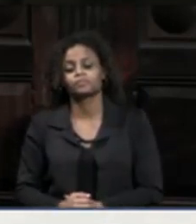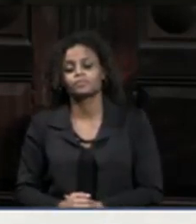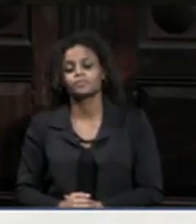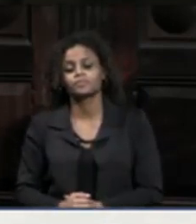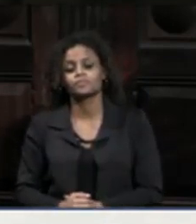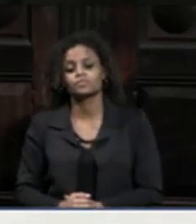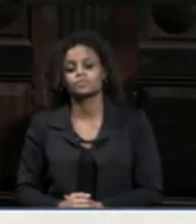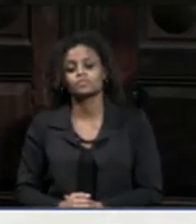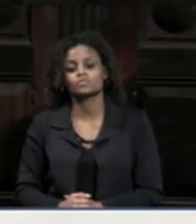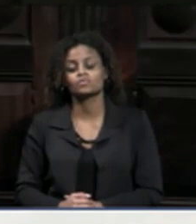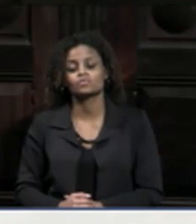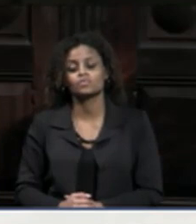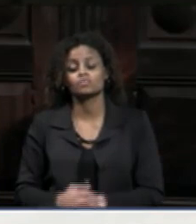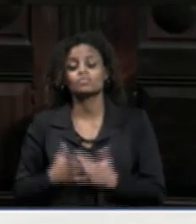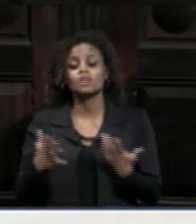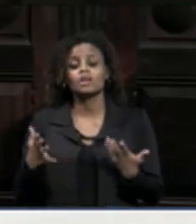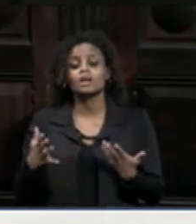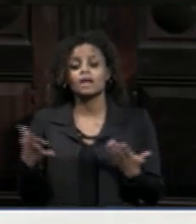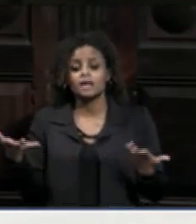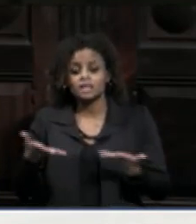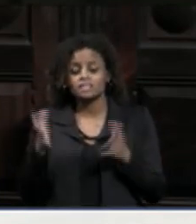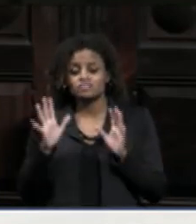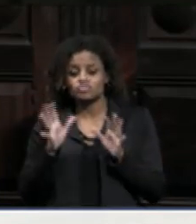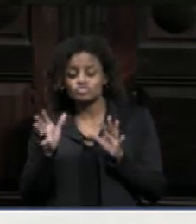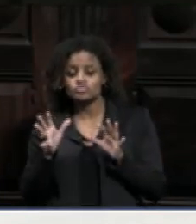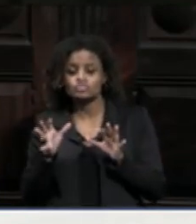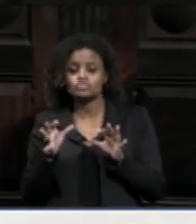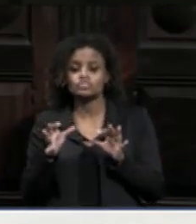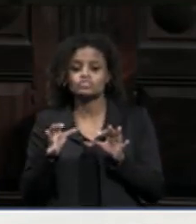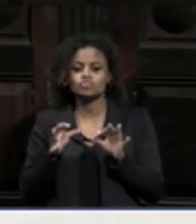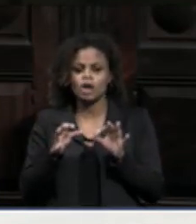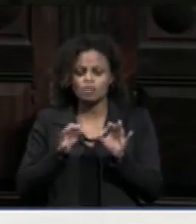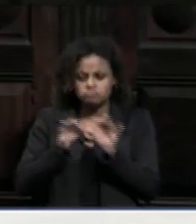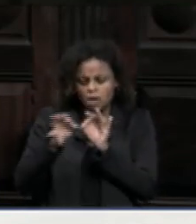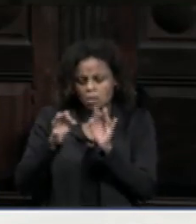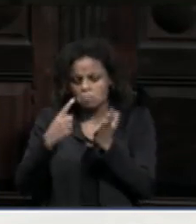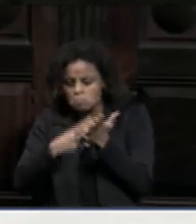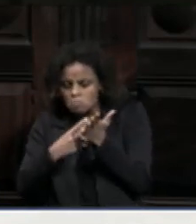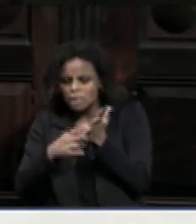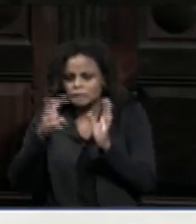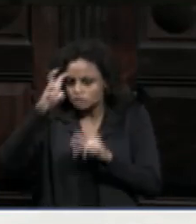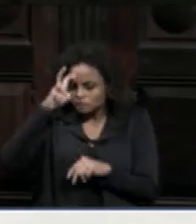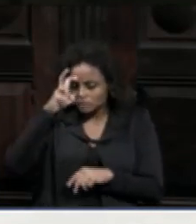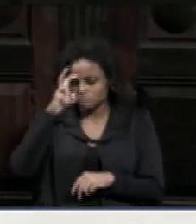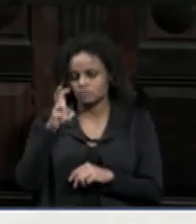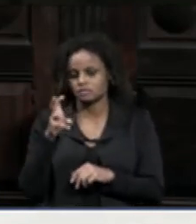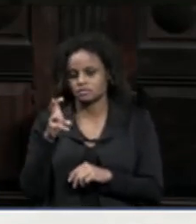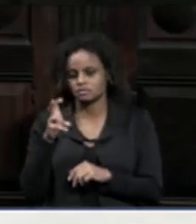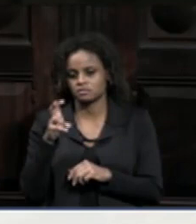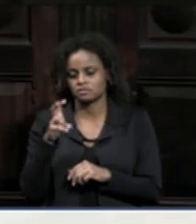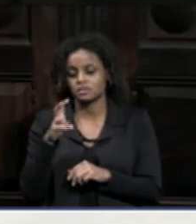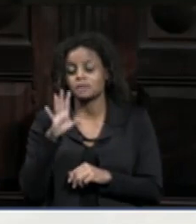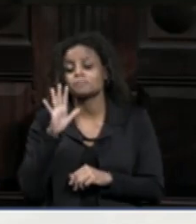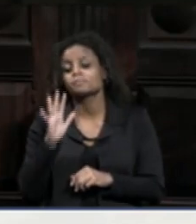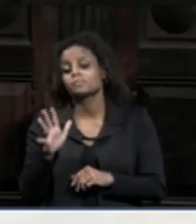aqui praticamente alinhavada a próxima quinta-feira. Mas a